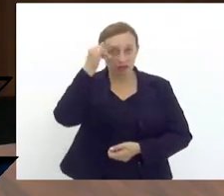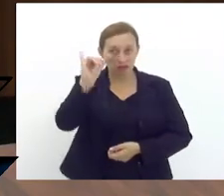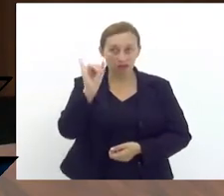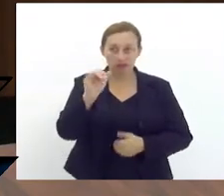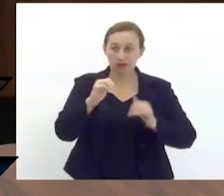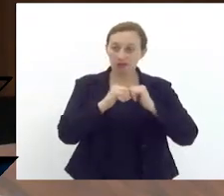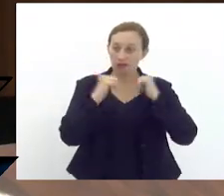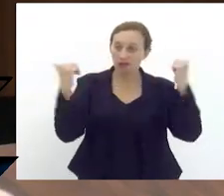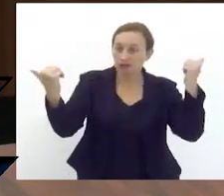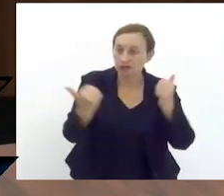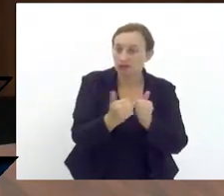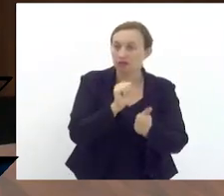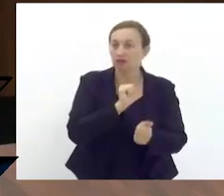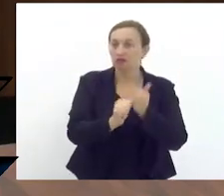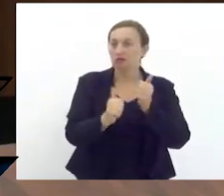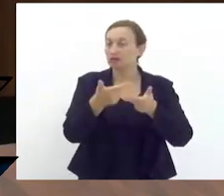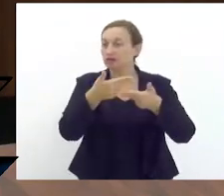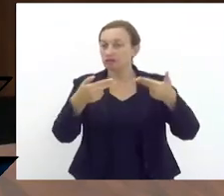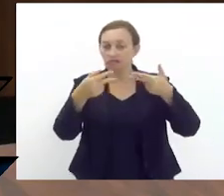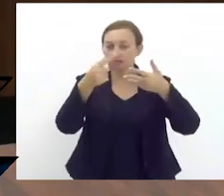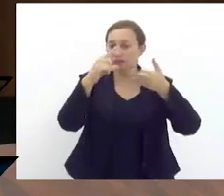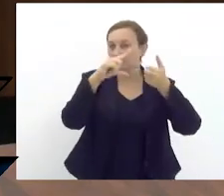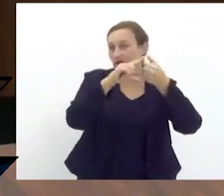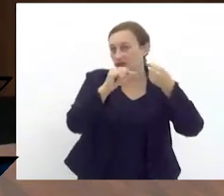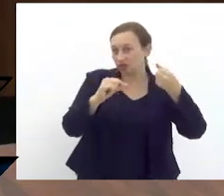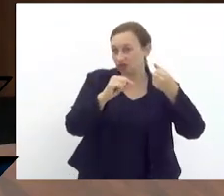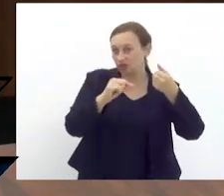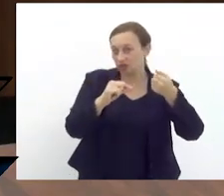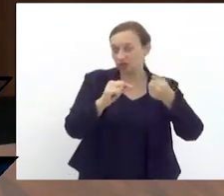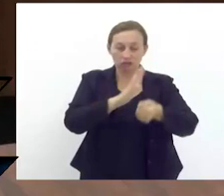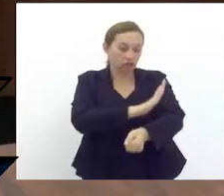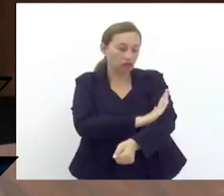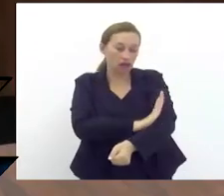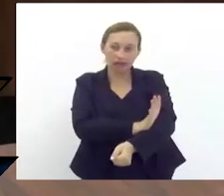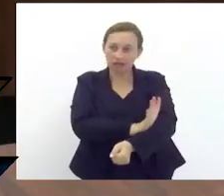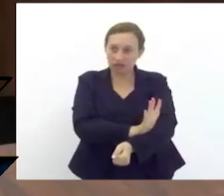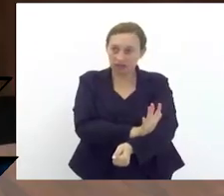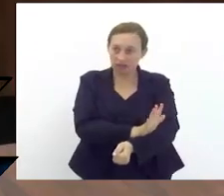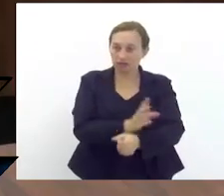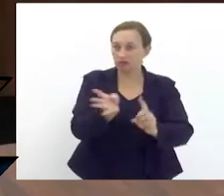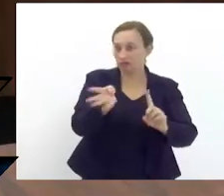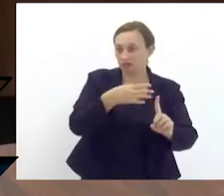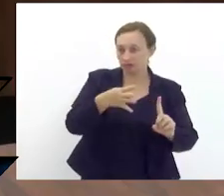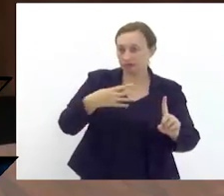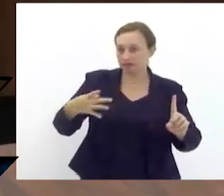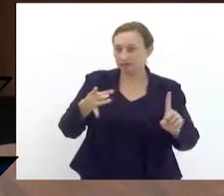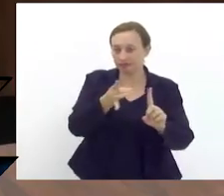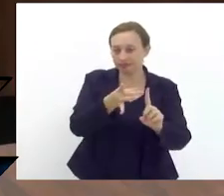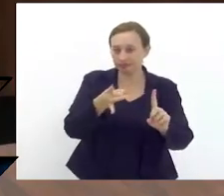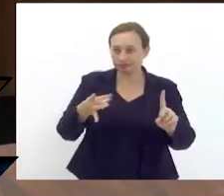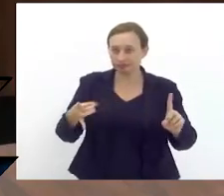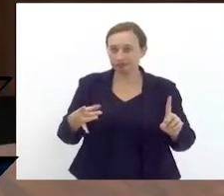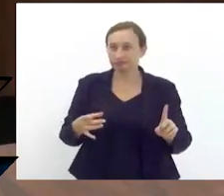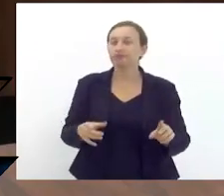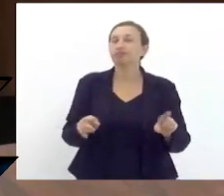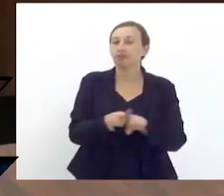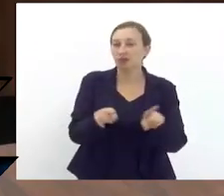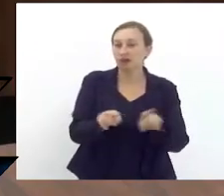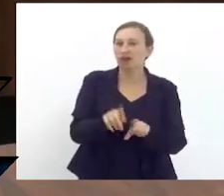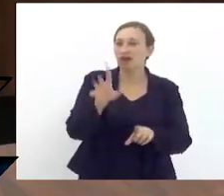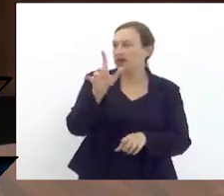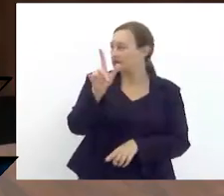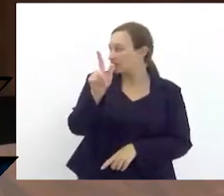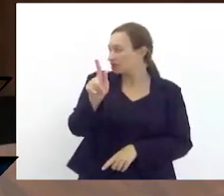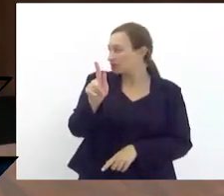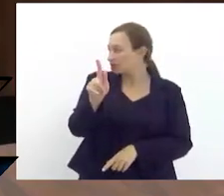tem vários artigos específicos sobre o racismo a lgbtfobia e a xenofobia